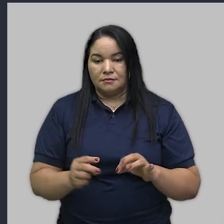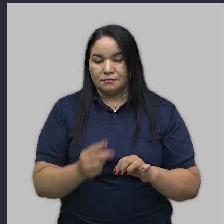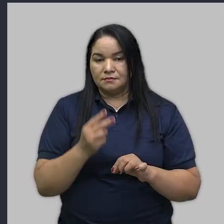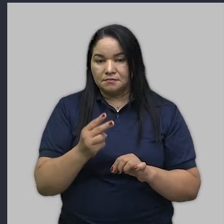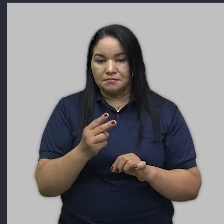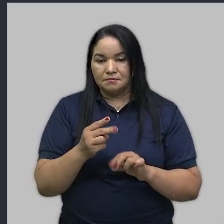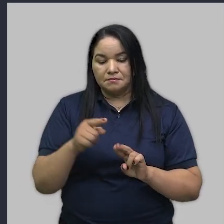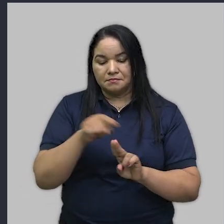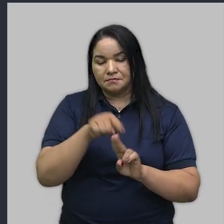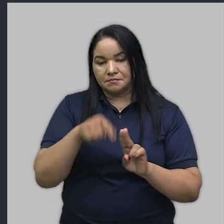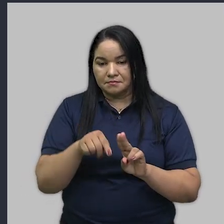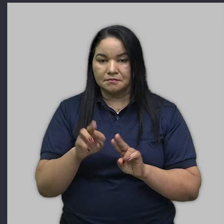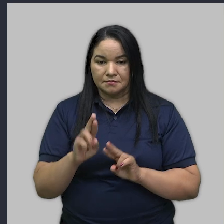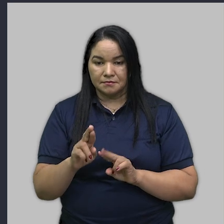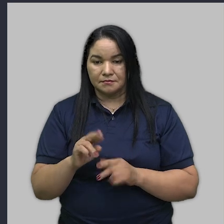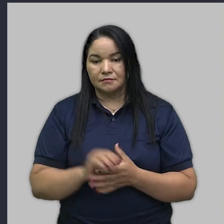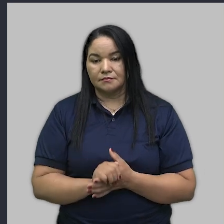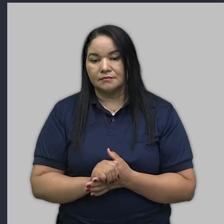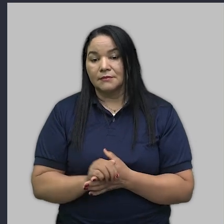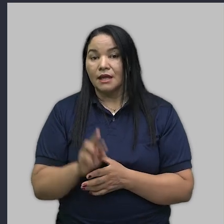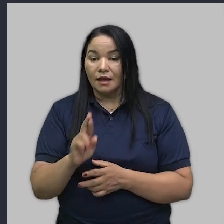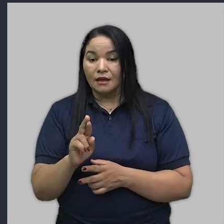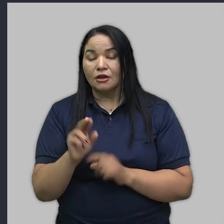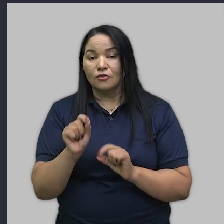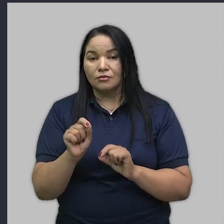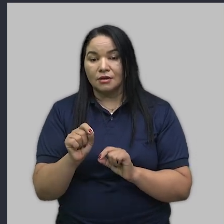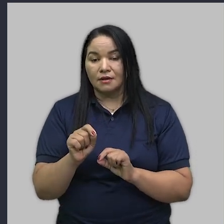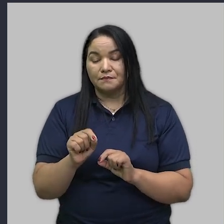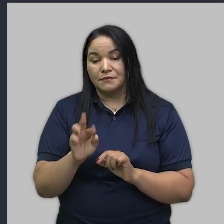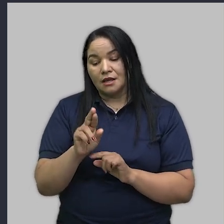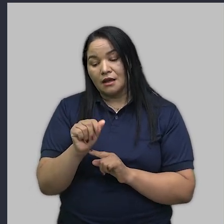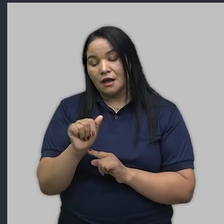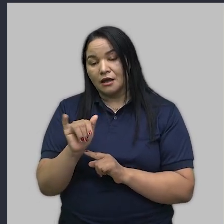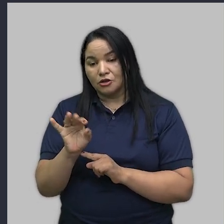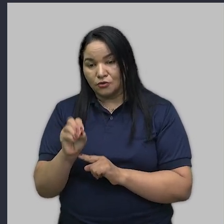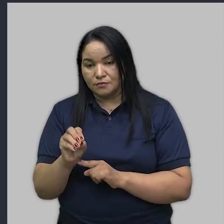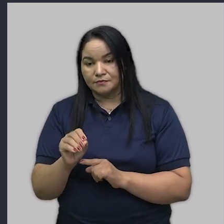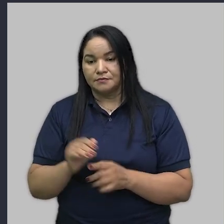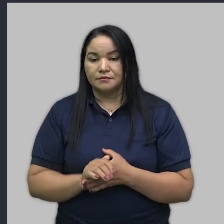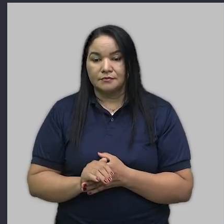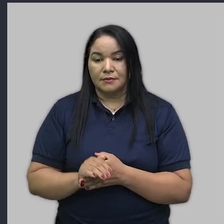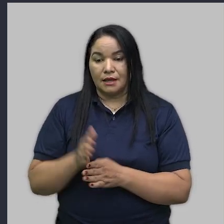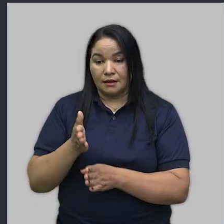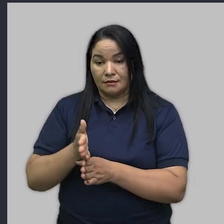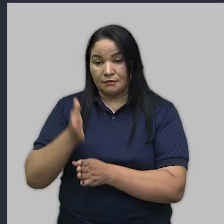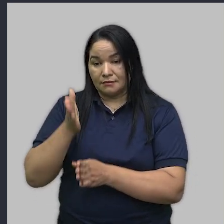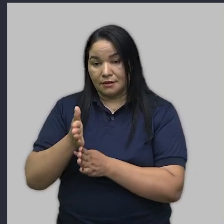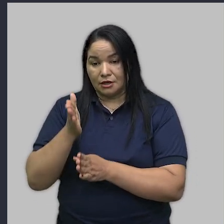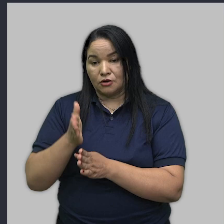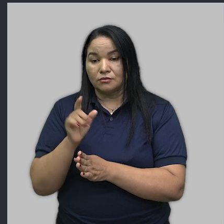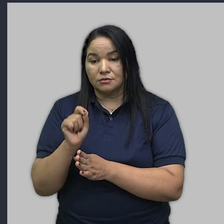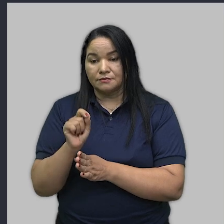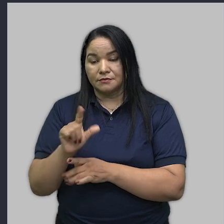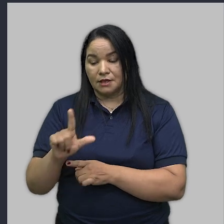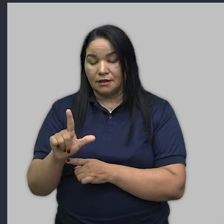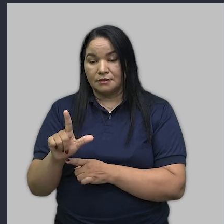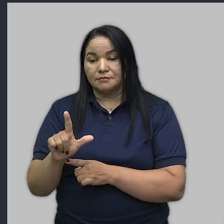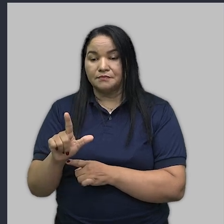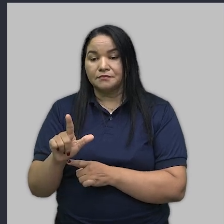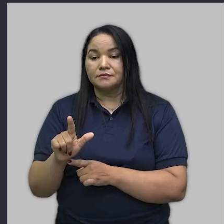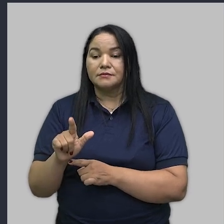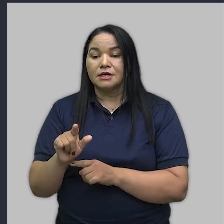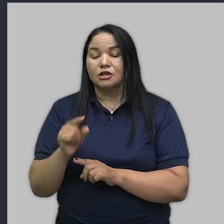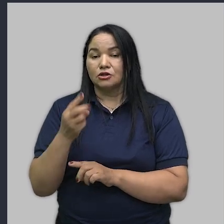2πr, onde r é o raio. Fórmula da área lateral. Área lateral igual a